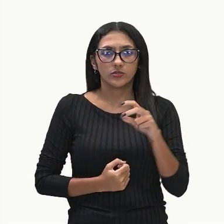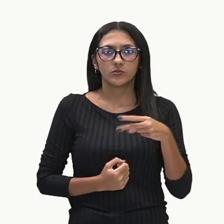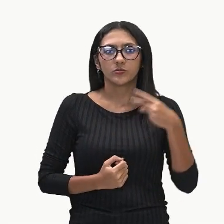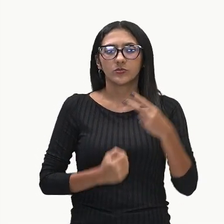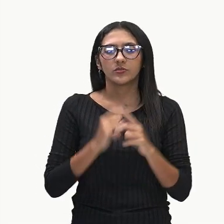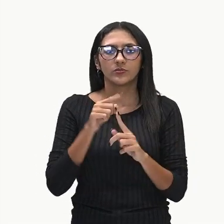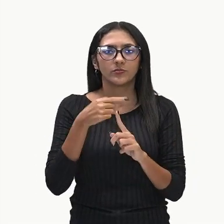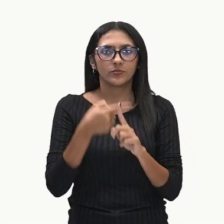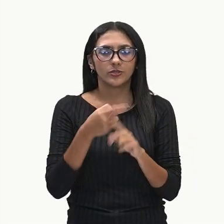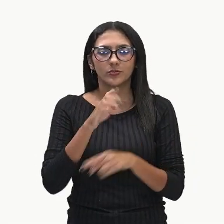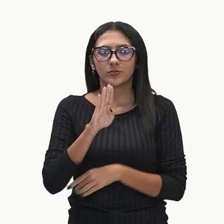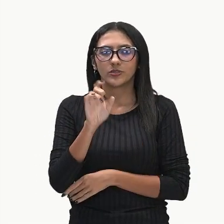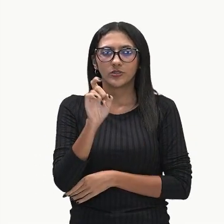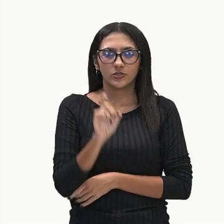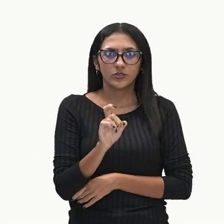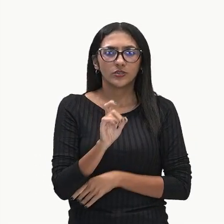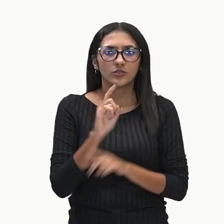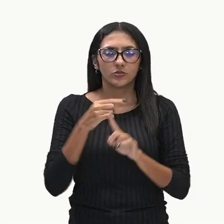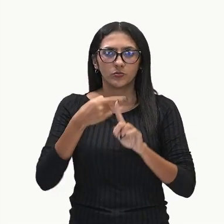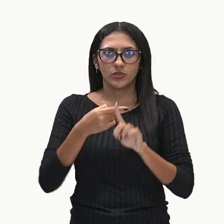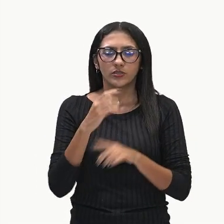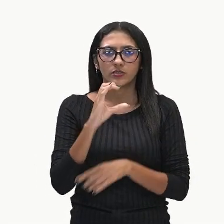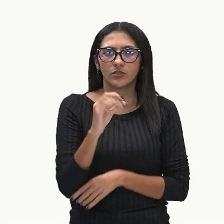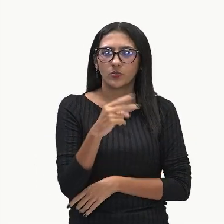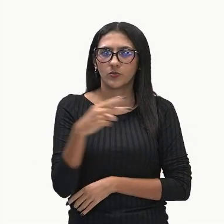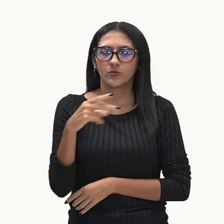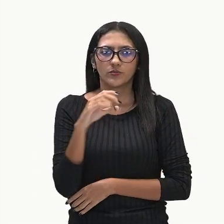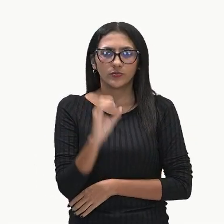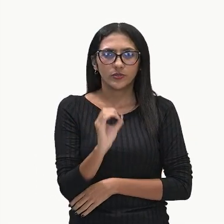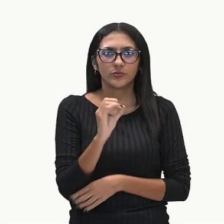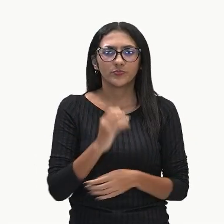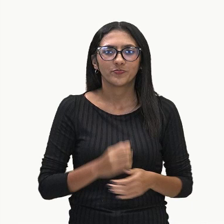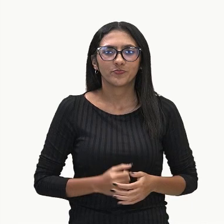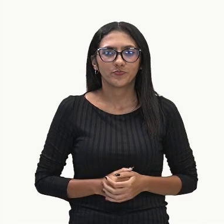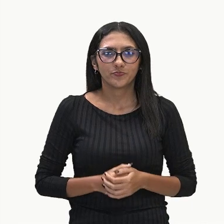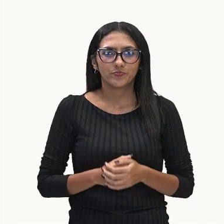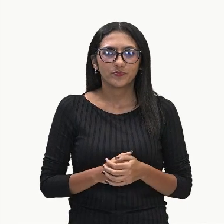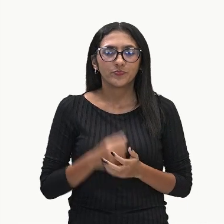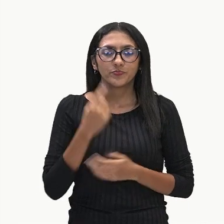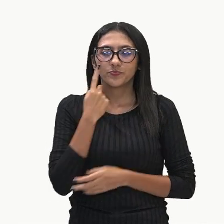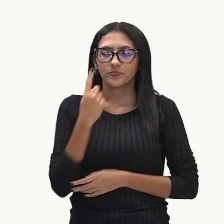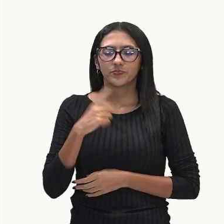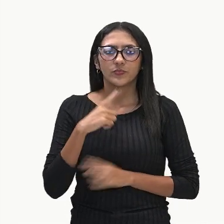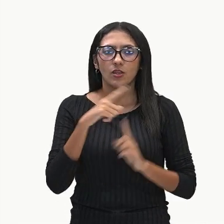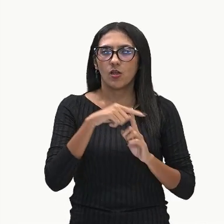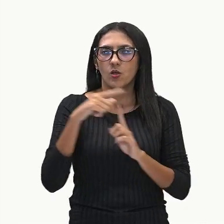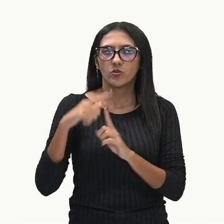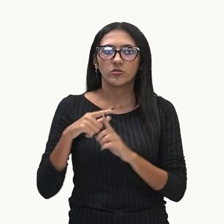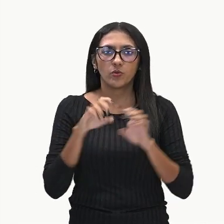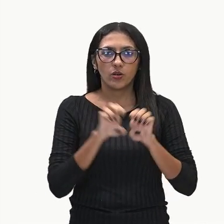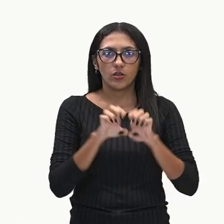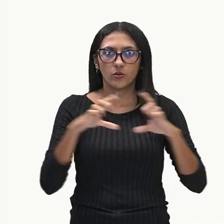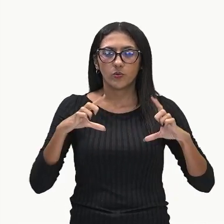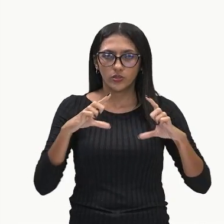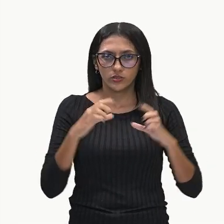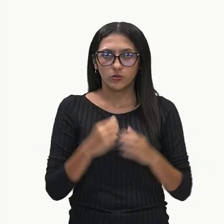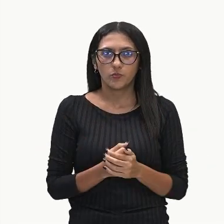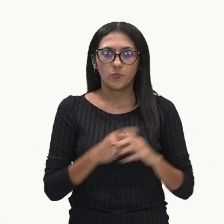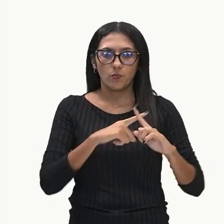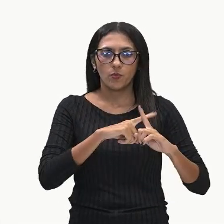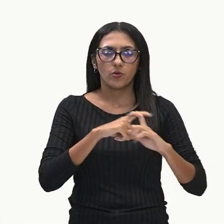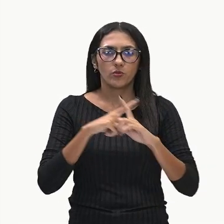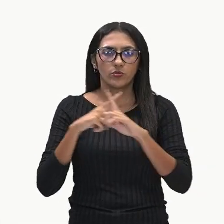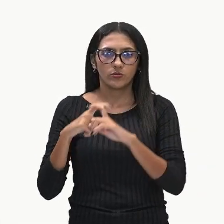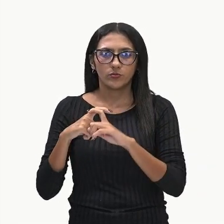c igual a zero. Só retomando aqui, é uma equação polinomial de segundo grau. Quem